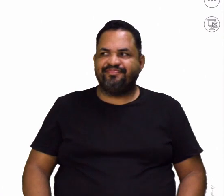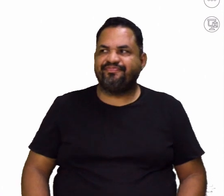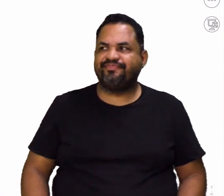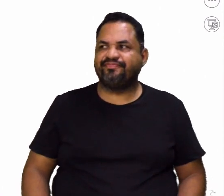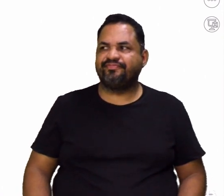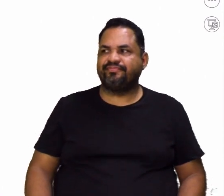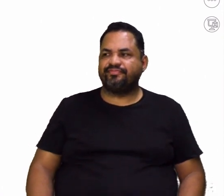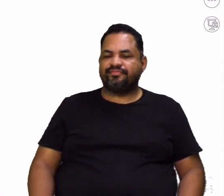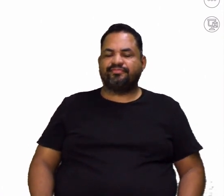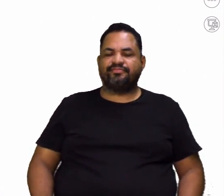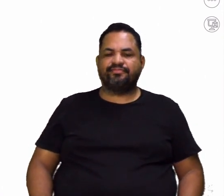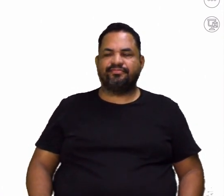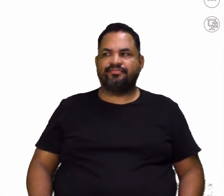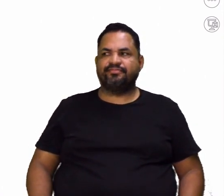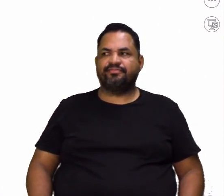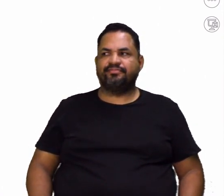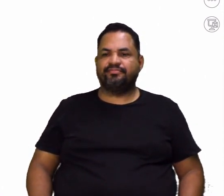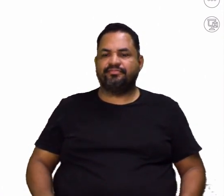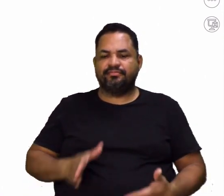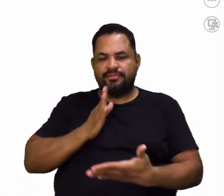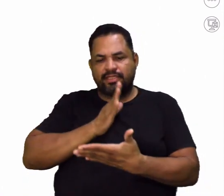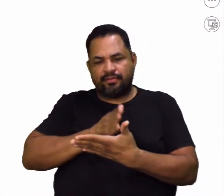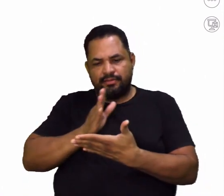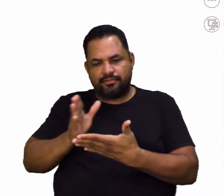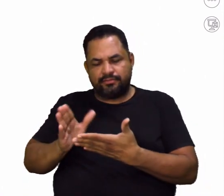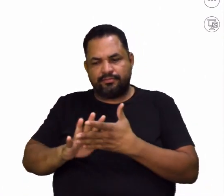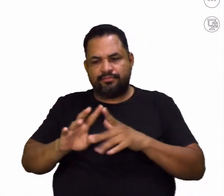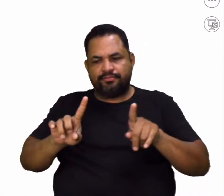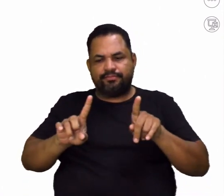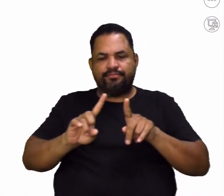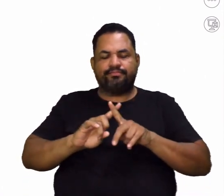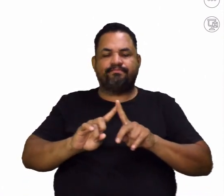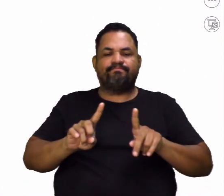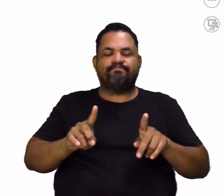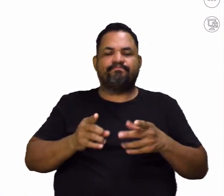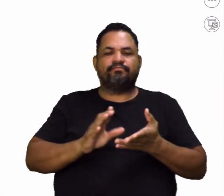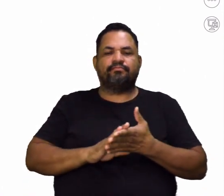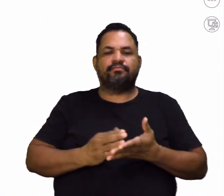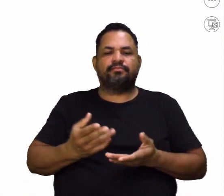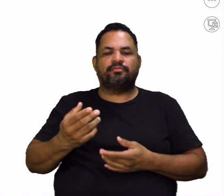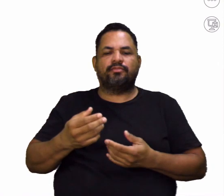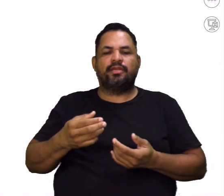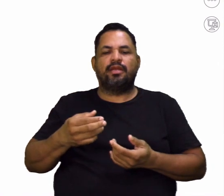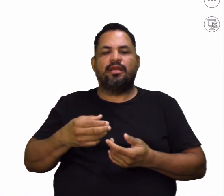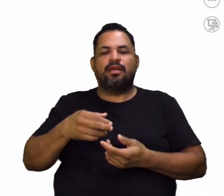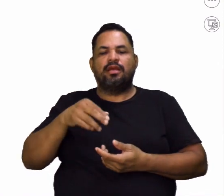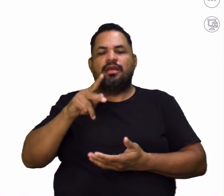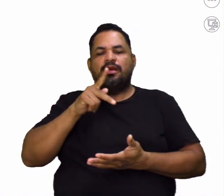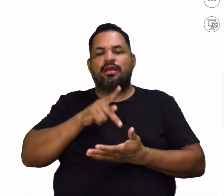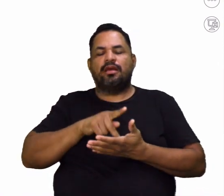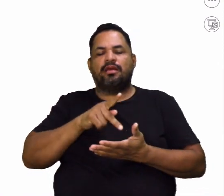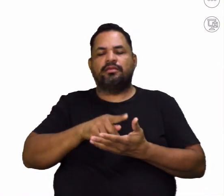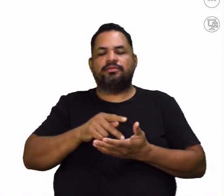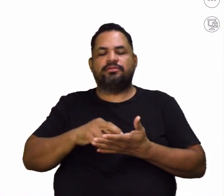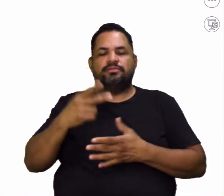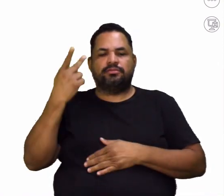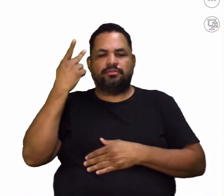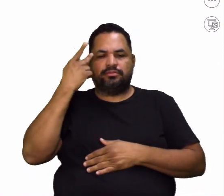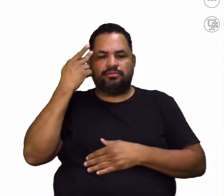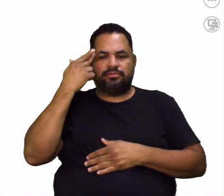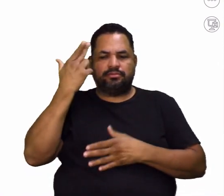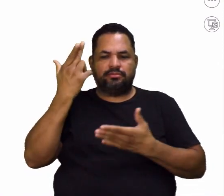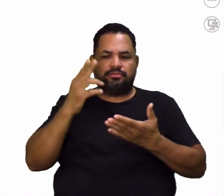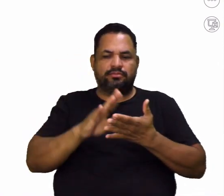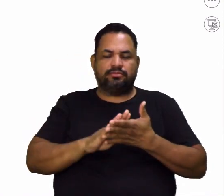falar fase tá bom que esse tanto Realismo naturalismo e o Impressionismo foi